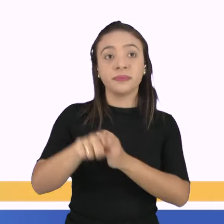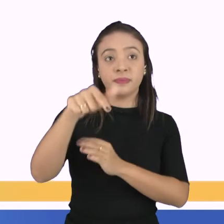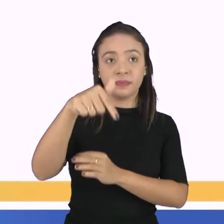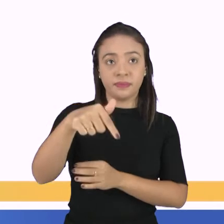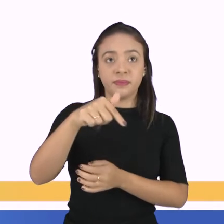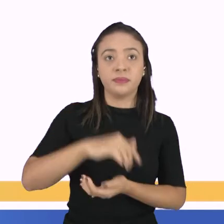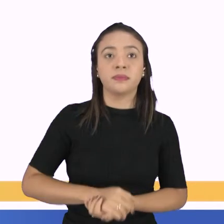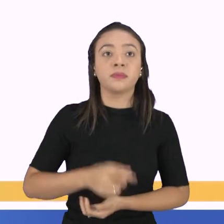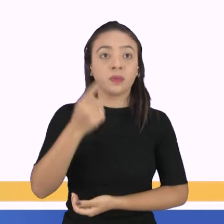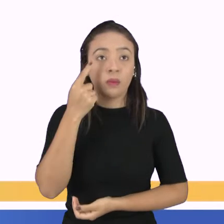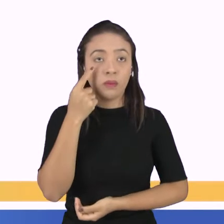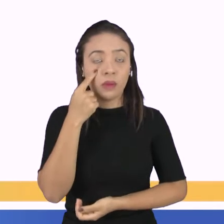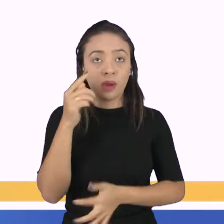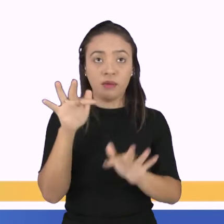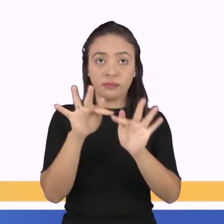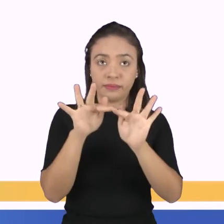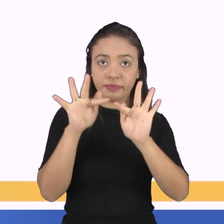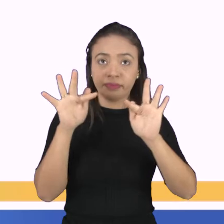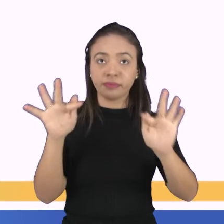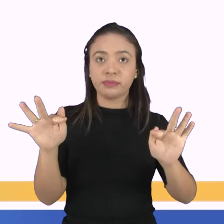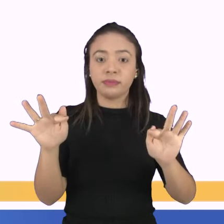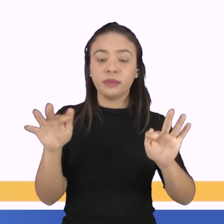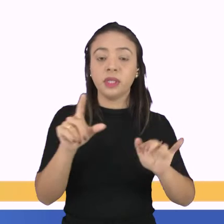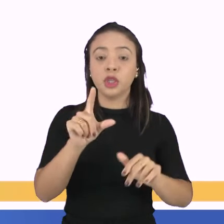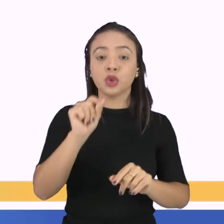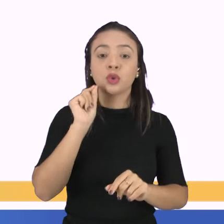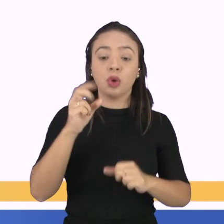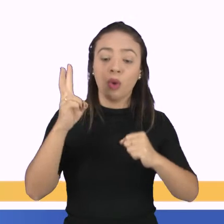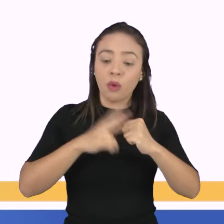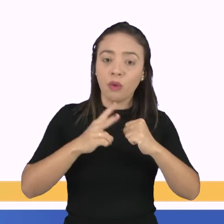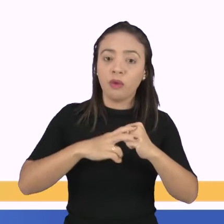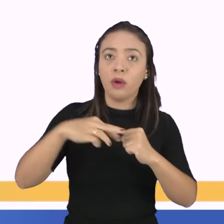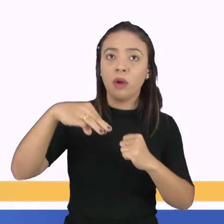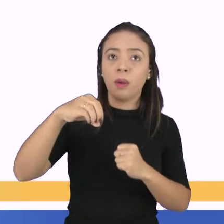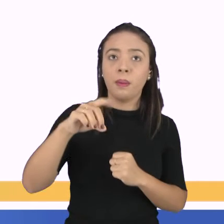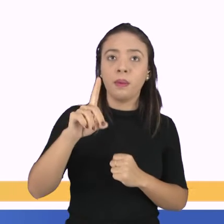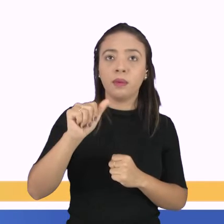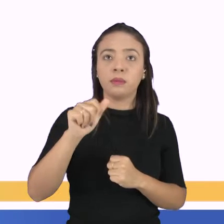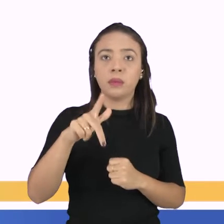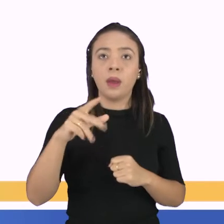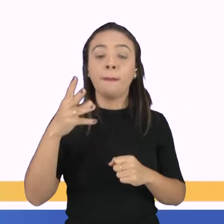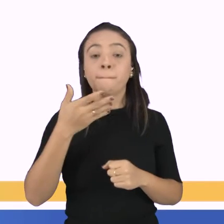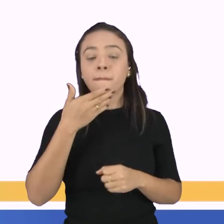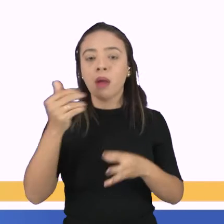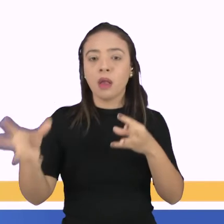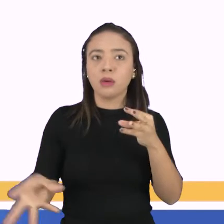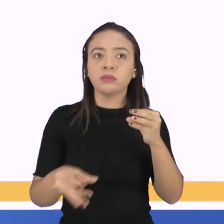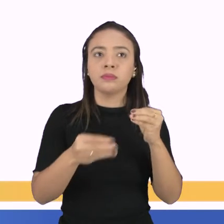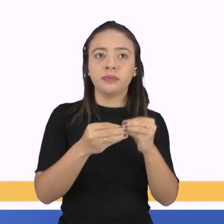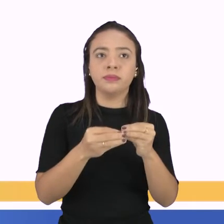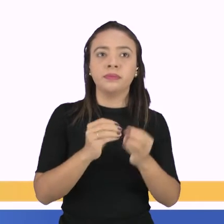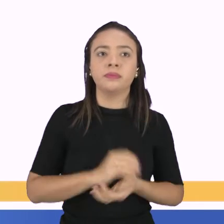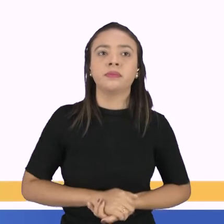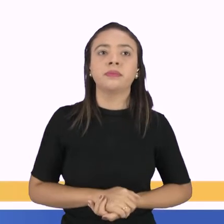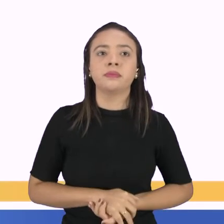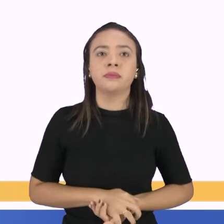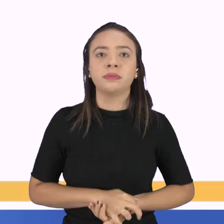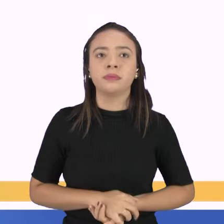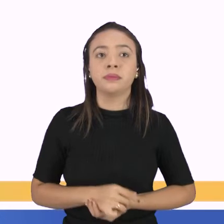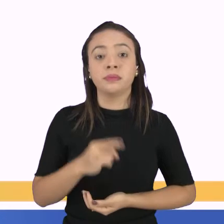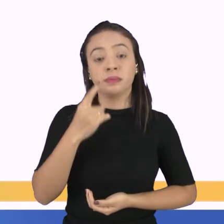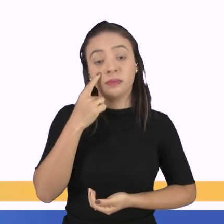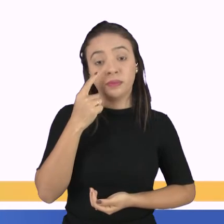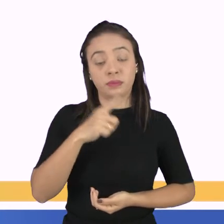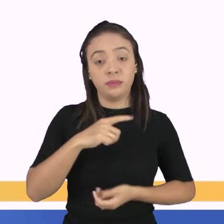Questão 7. Observe a frase abaixo e escolha qual modal verb melhor completa o espaço. Então, a gente tem um símbolo aí,